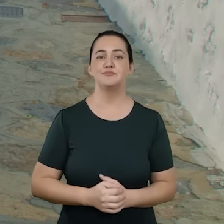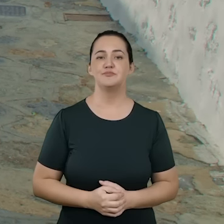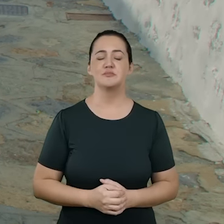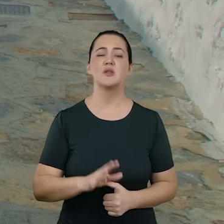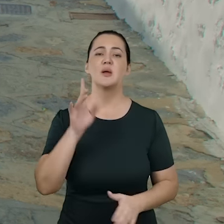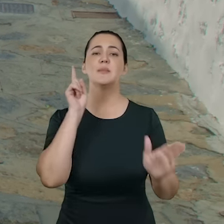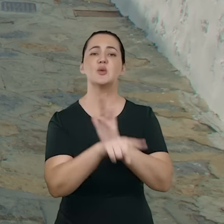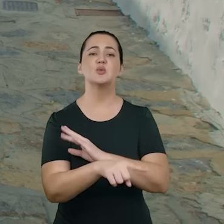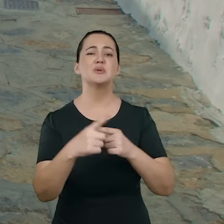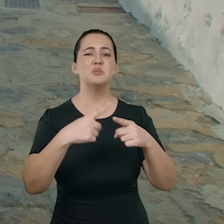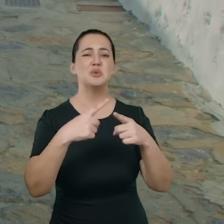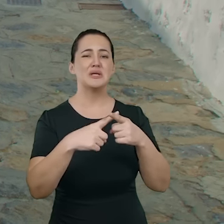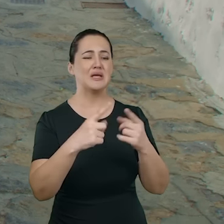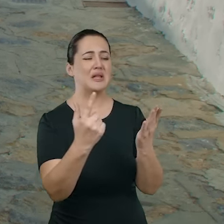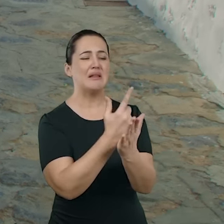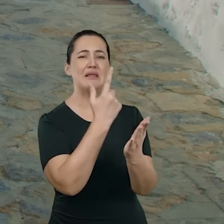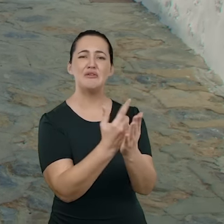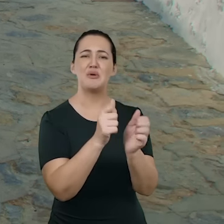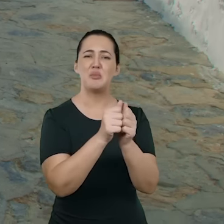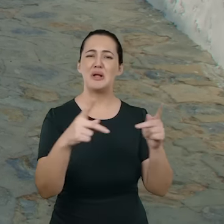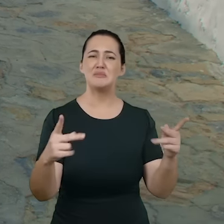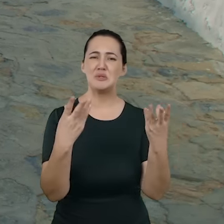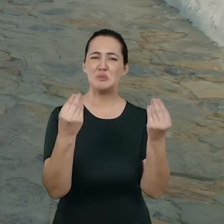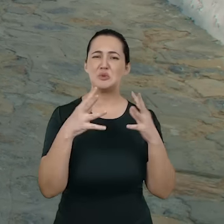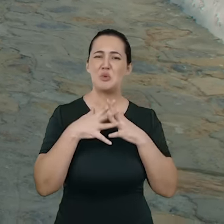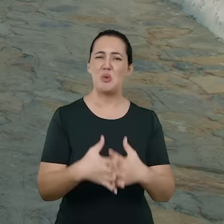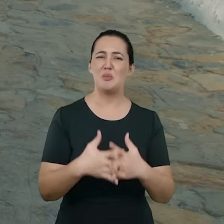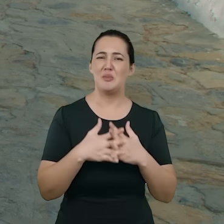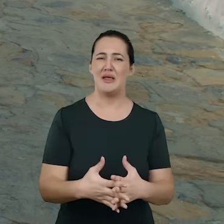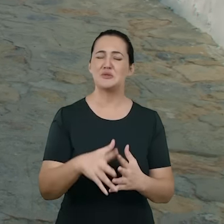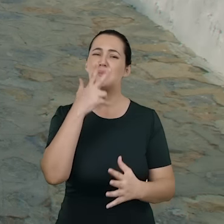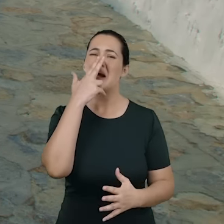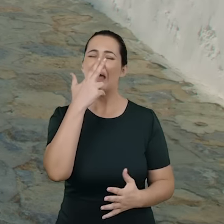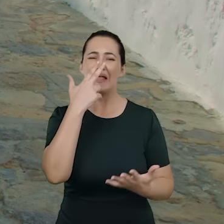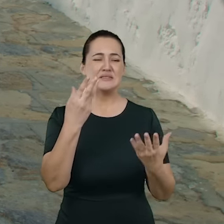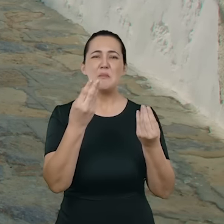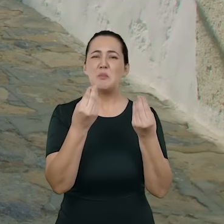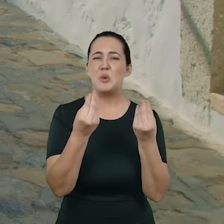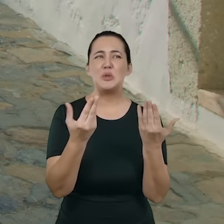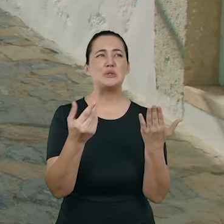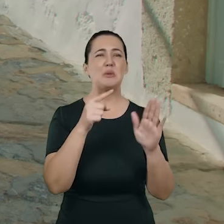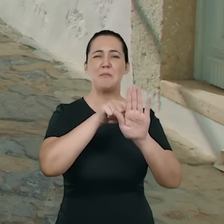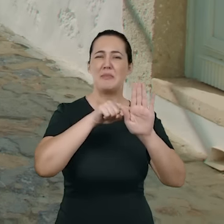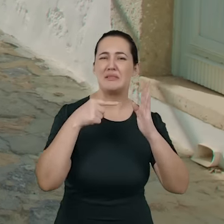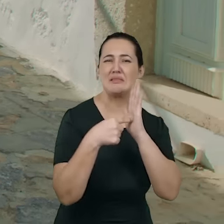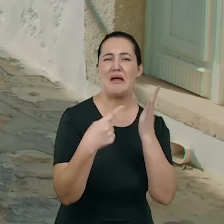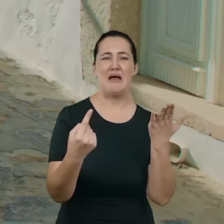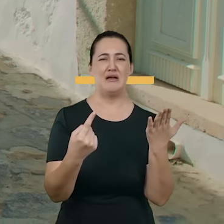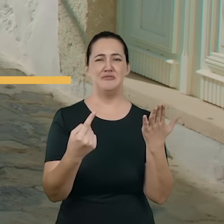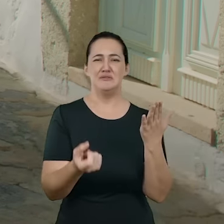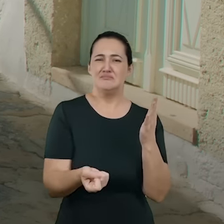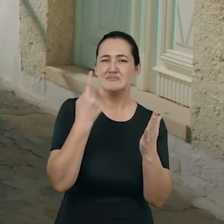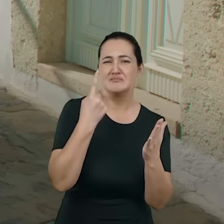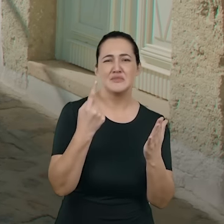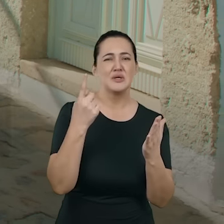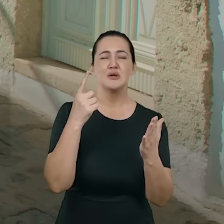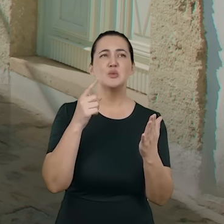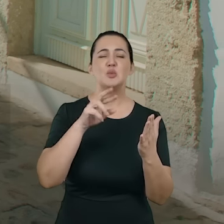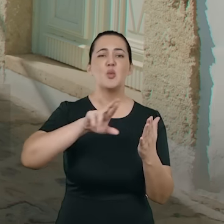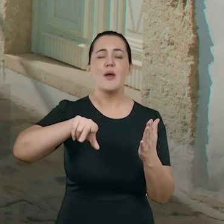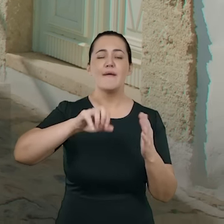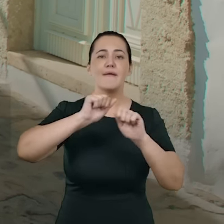Deus tornou tão complexo o tema do Apocalipse, a linguagem apocalíptica, tão cheia de estruturas, de metáforas,